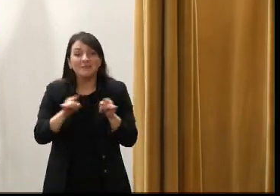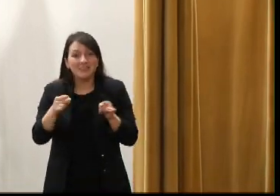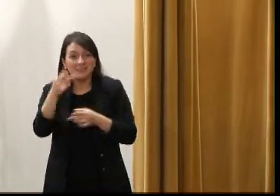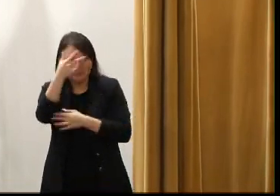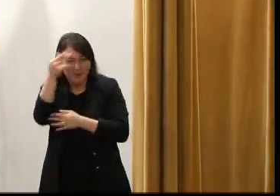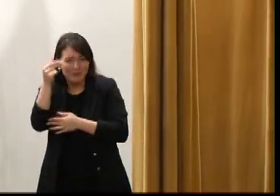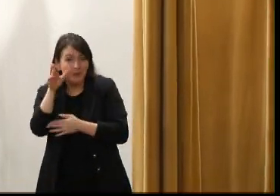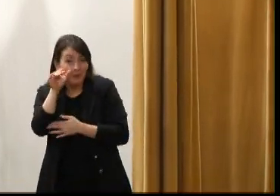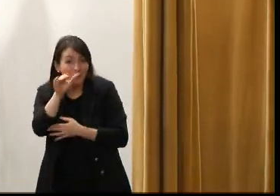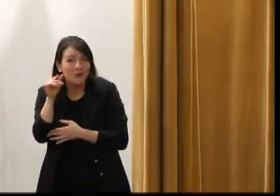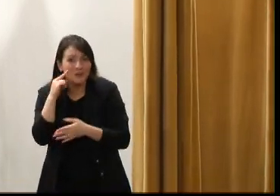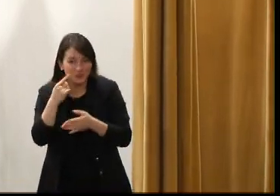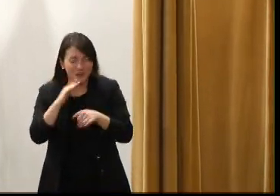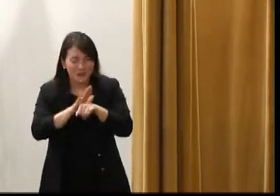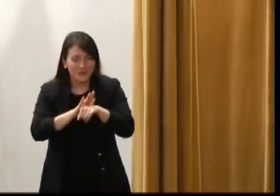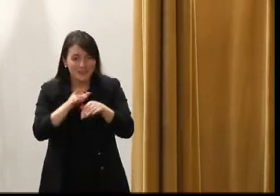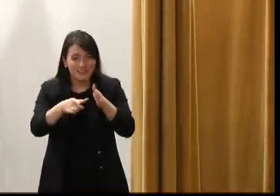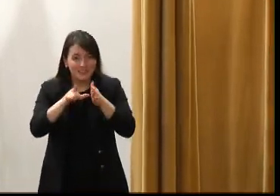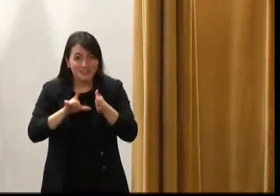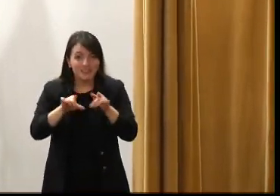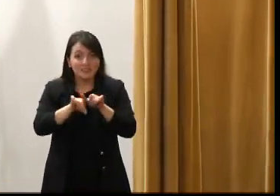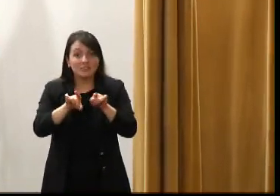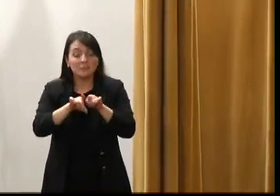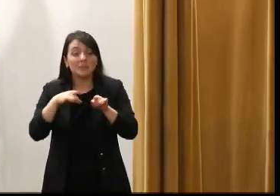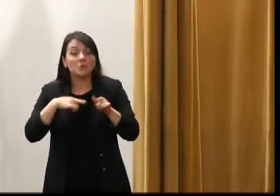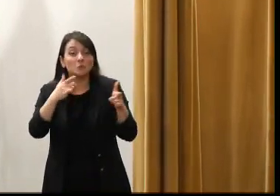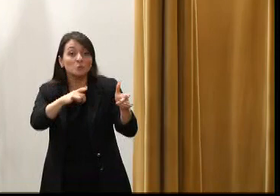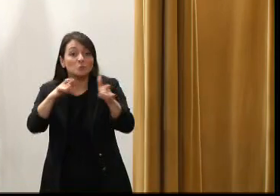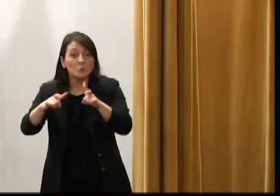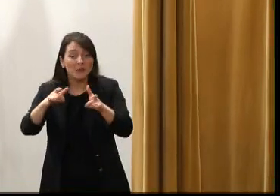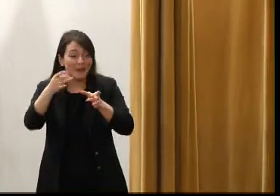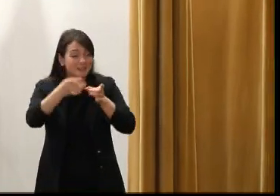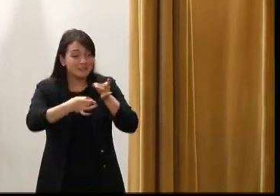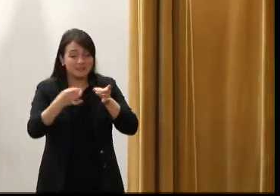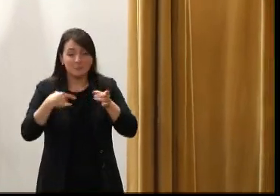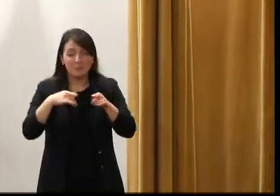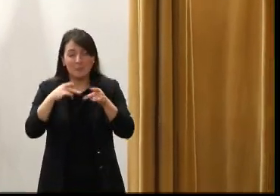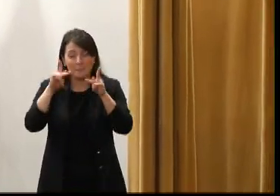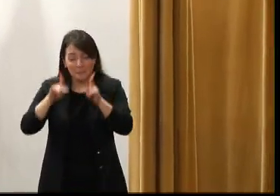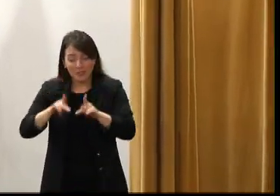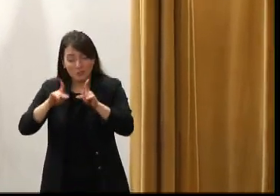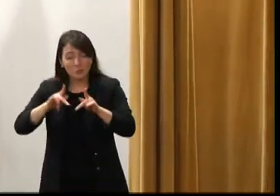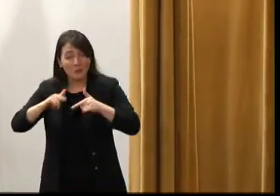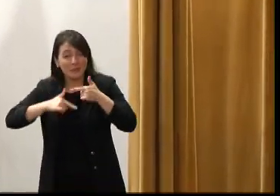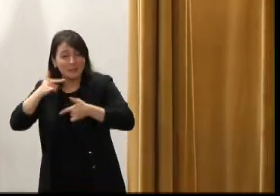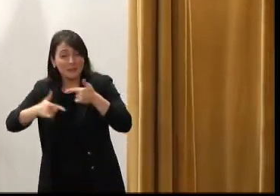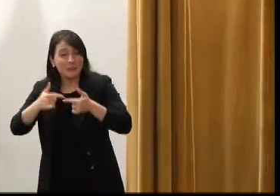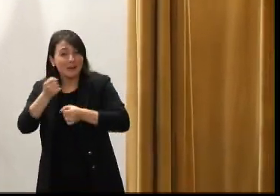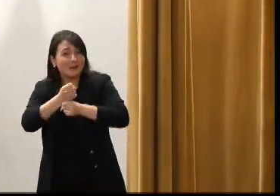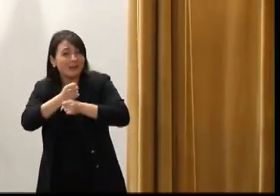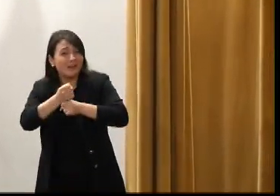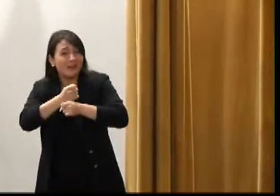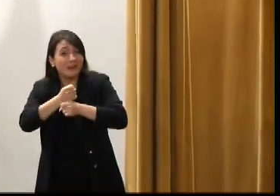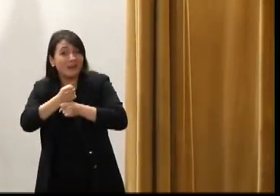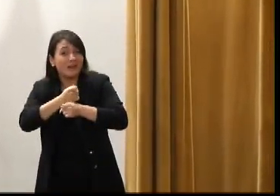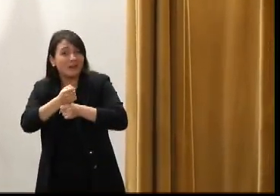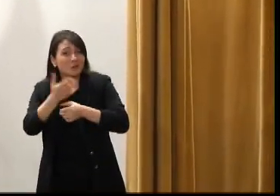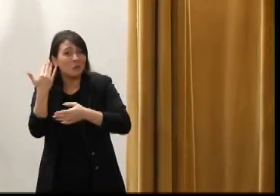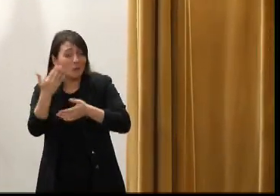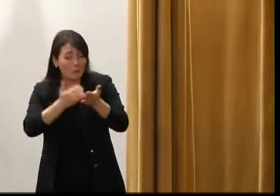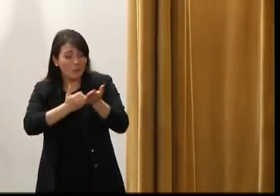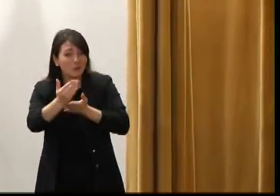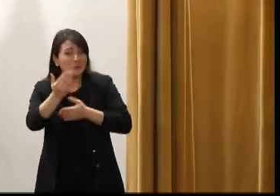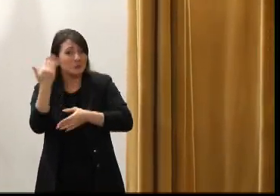foi justamente porque os galpões, os catadores que trabalham desde os anos 90, com